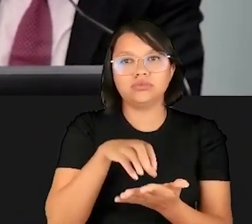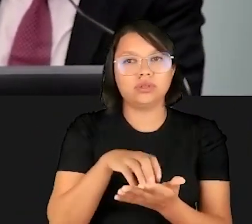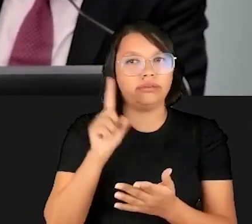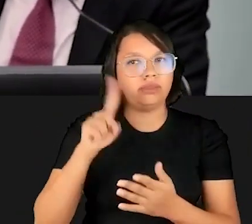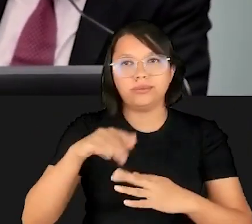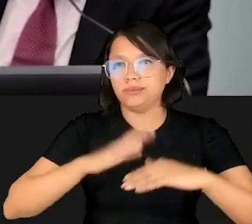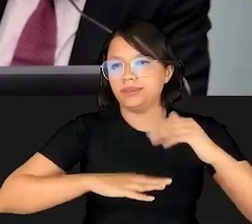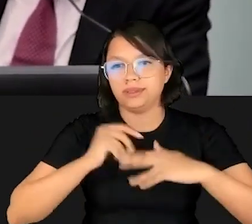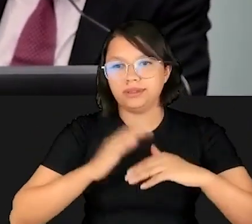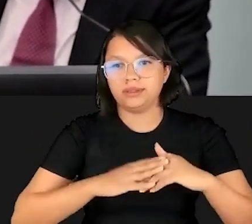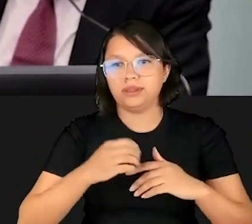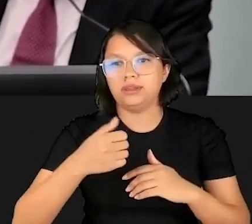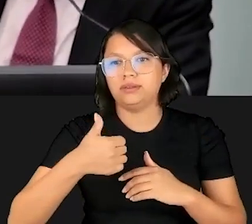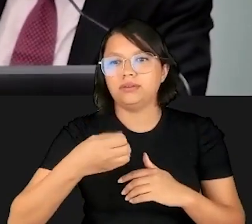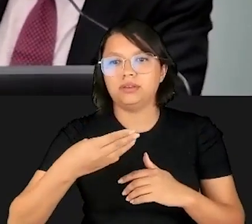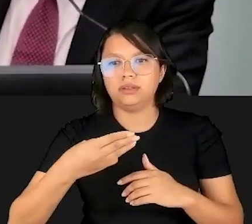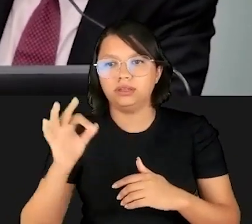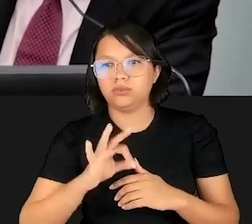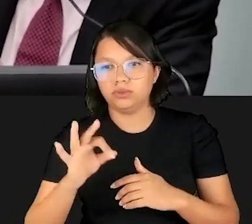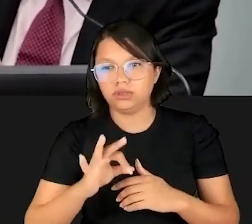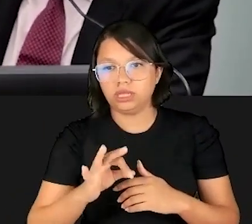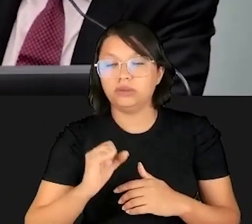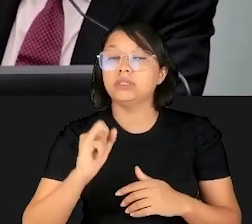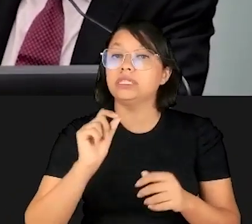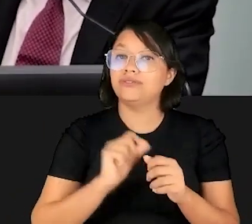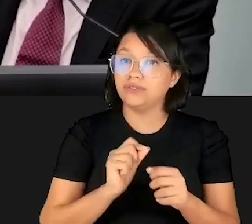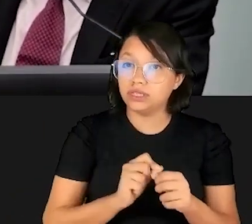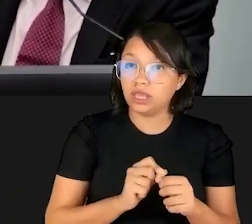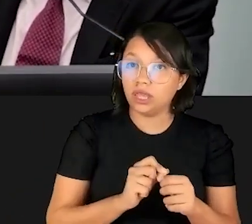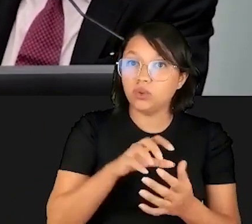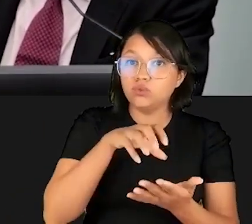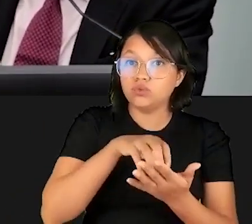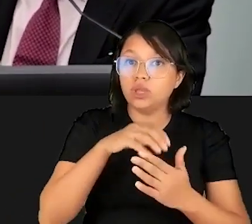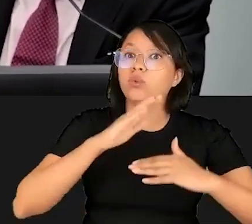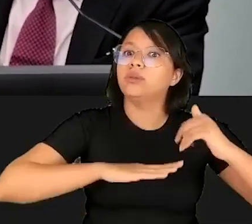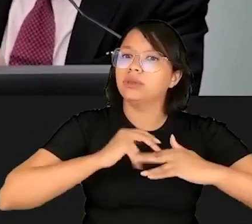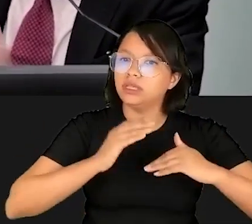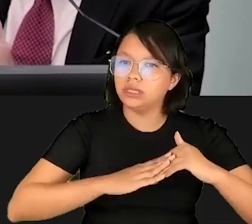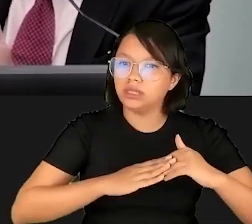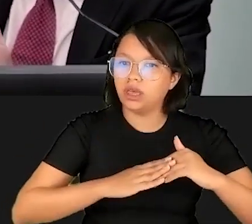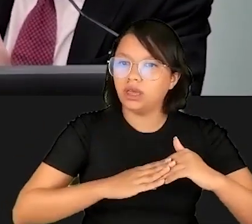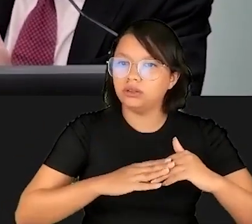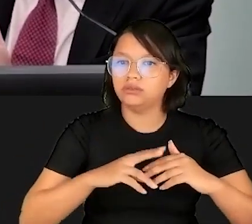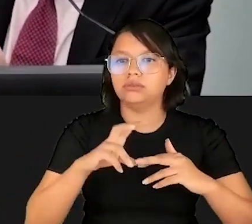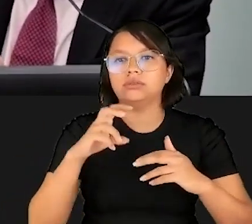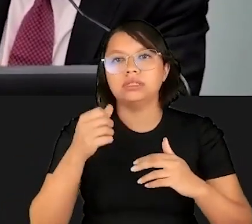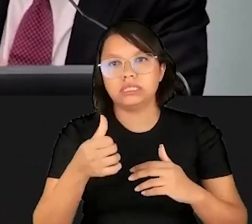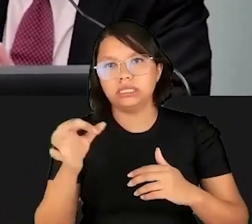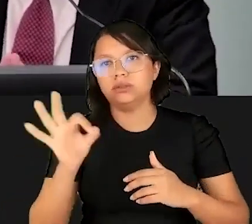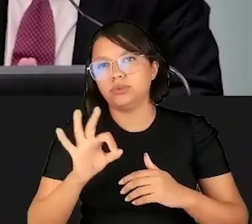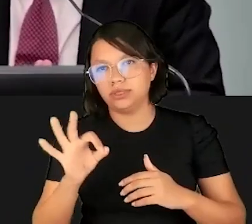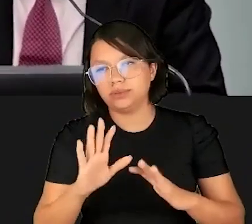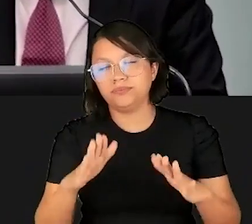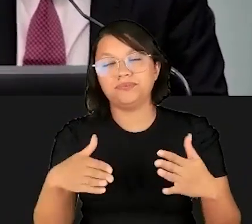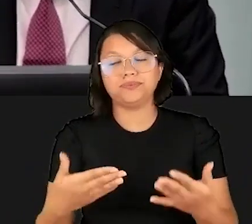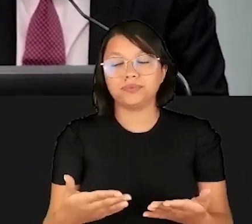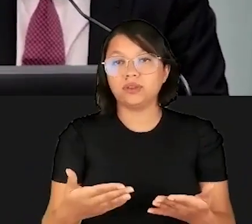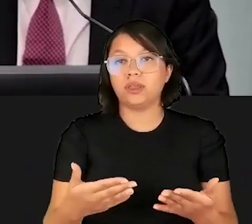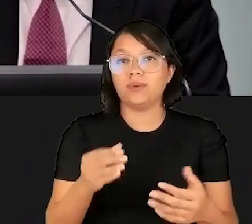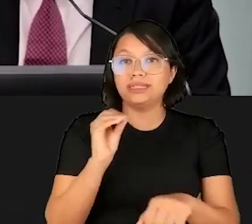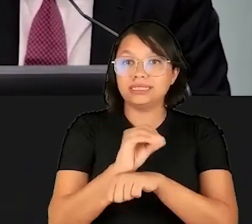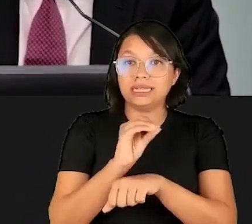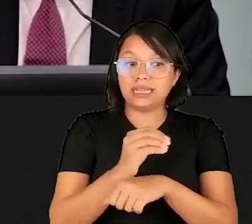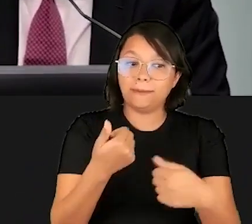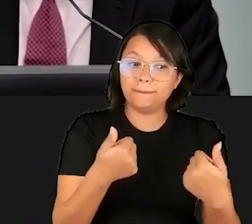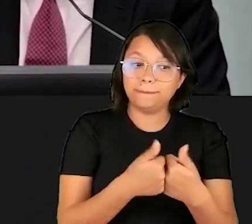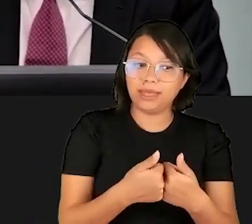centro especializado, 6%. Então, tem algumas situações em que aquele ideal de tratar próximo do